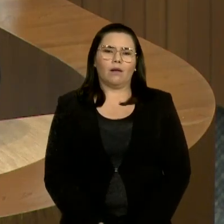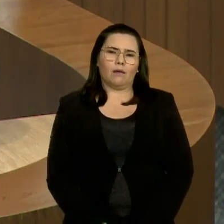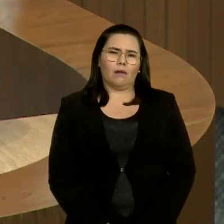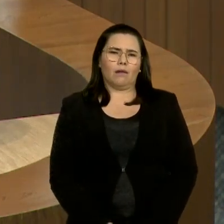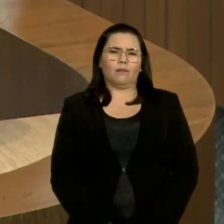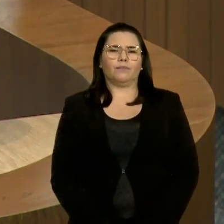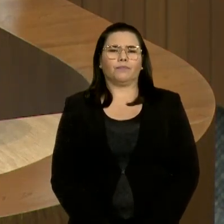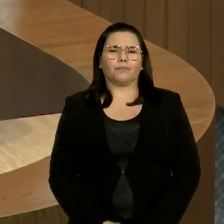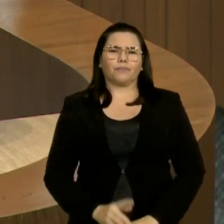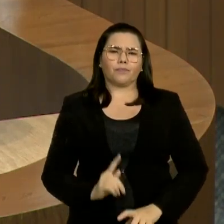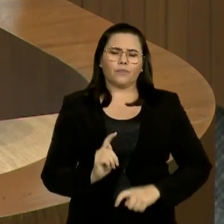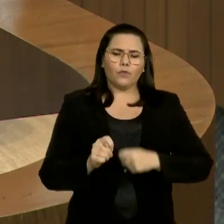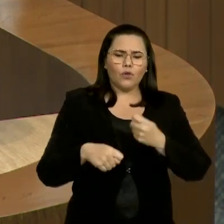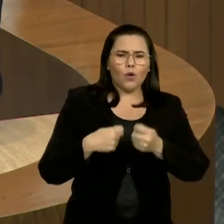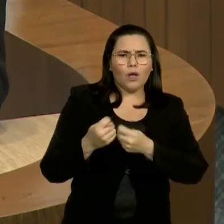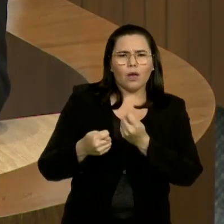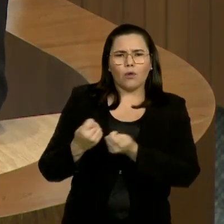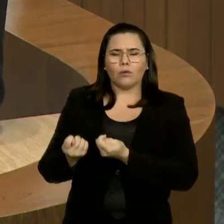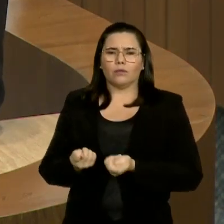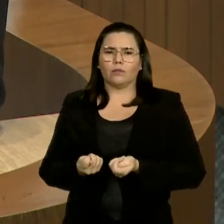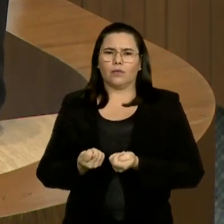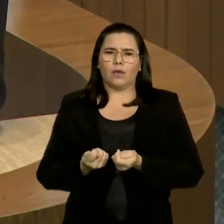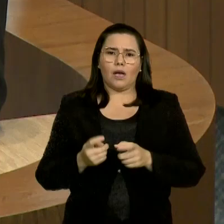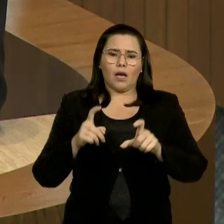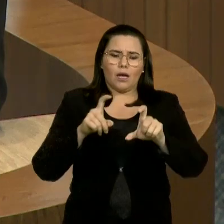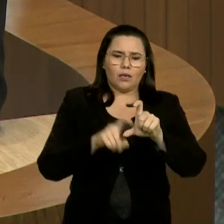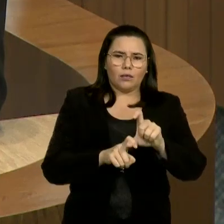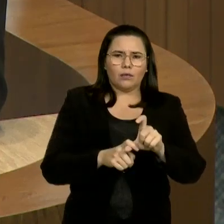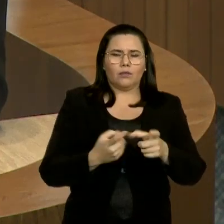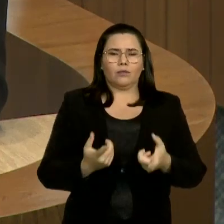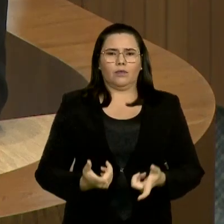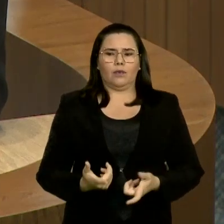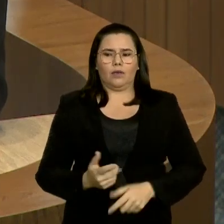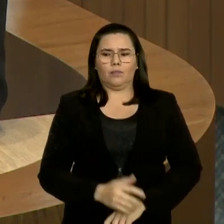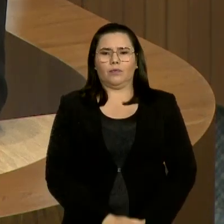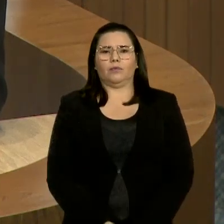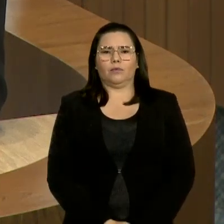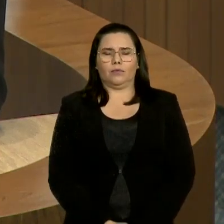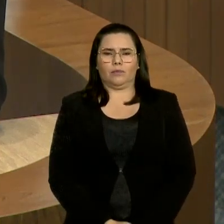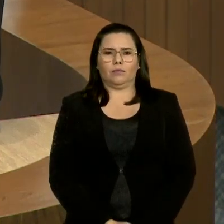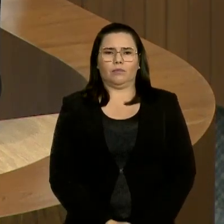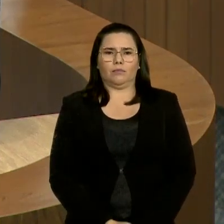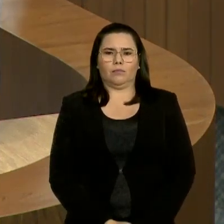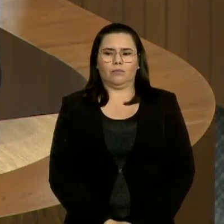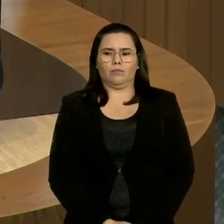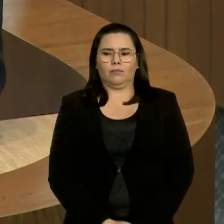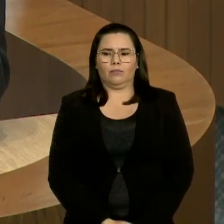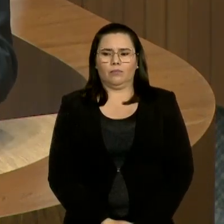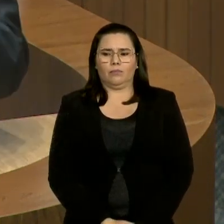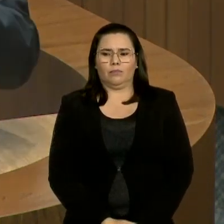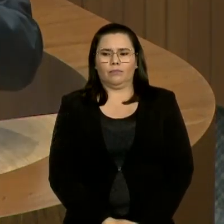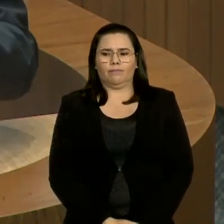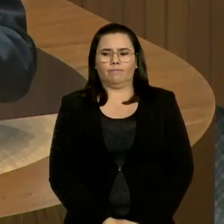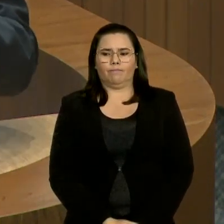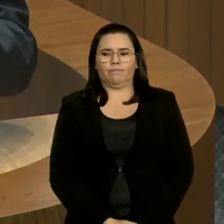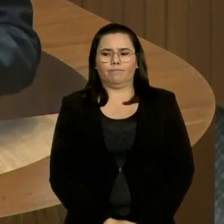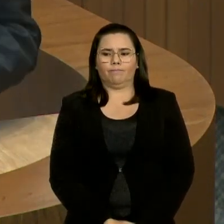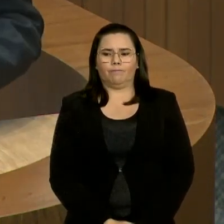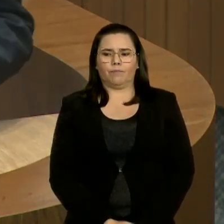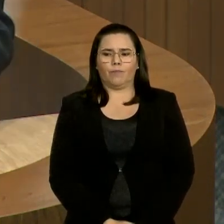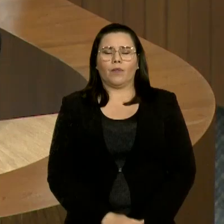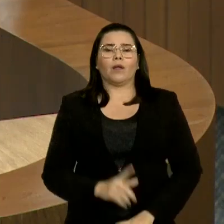pagamento de despesas empenhada pelo tesouro Estadual relativa ao